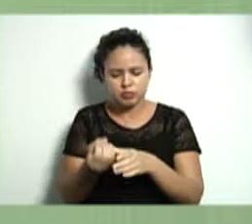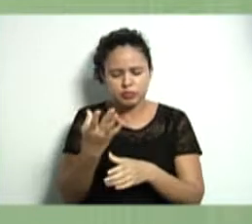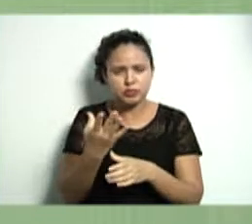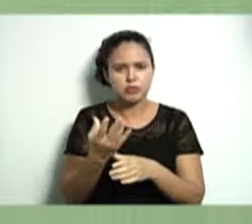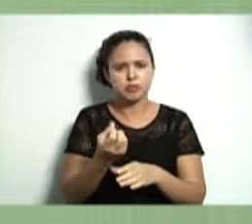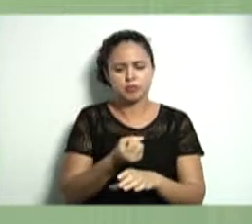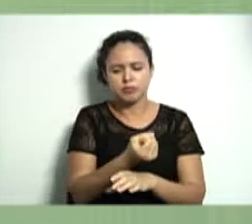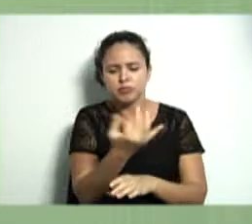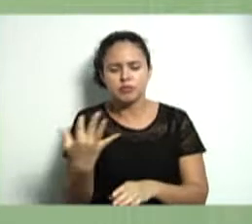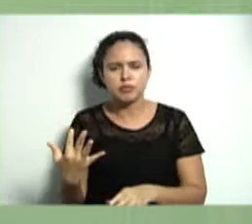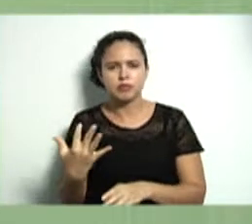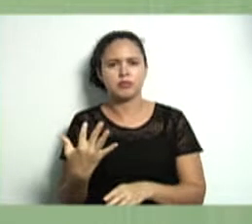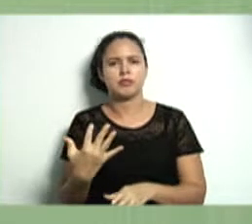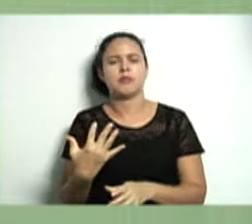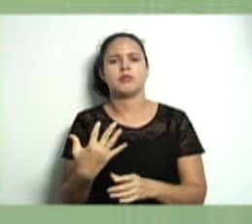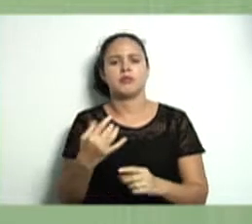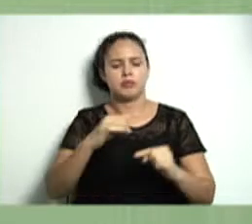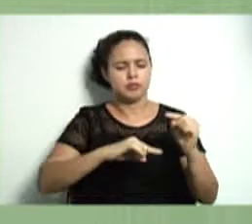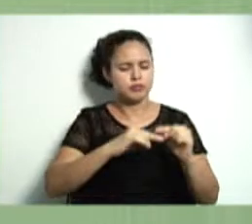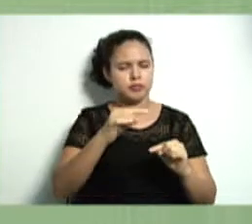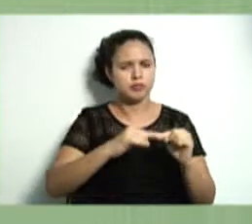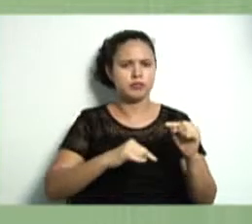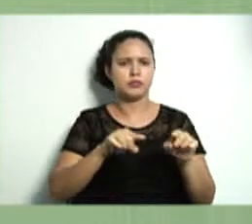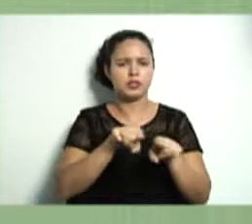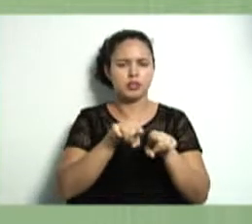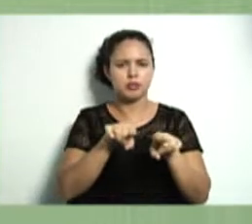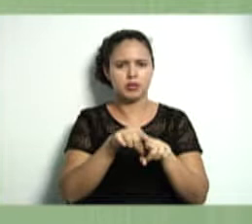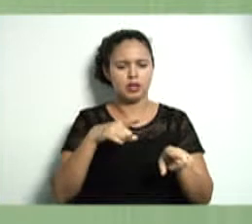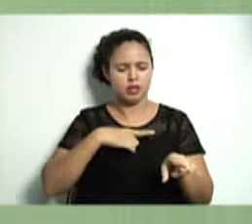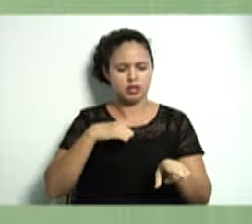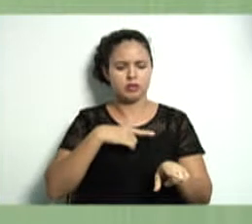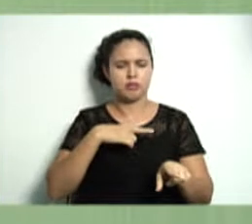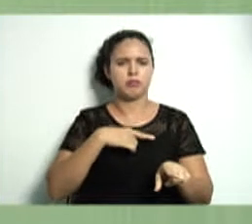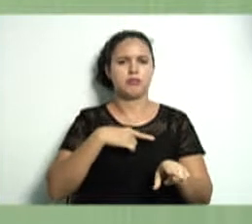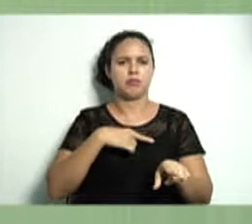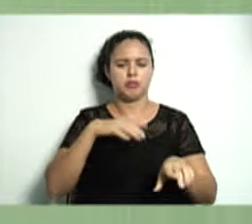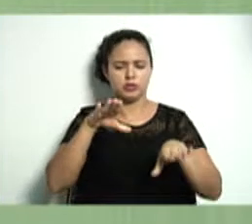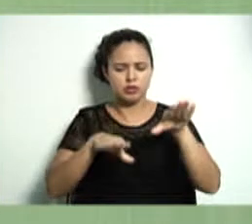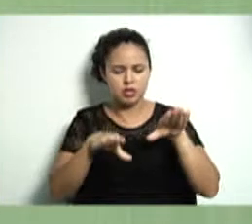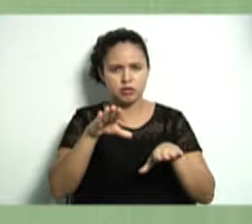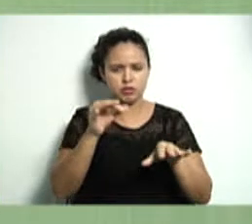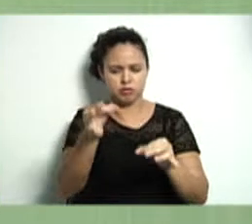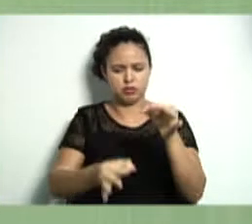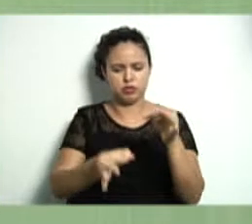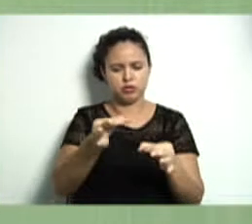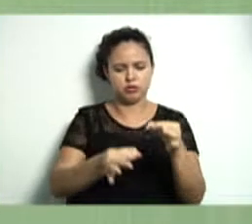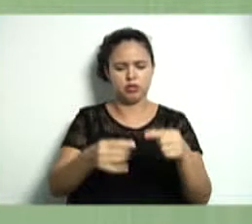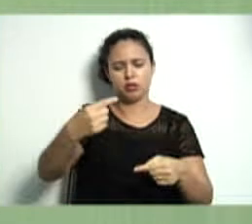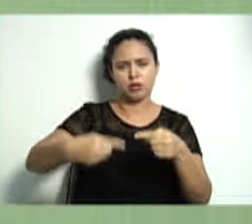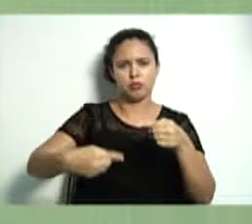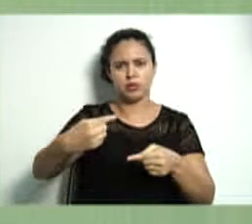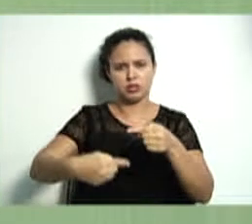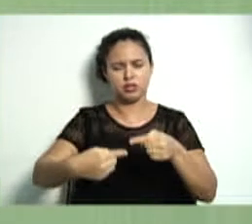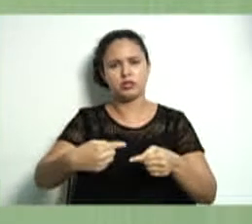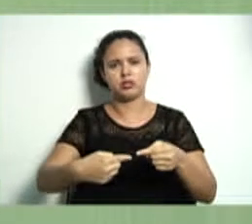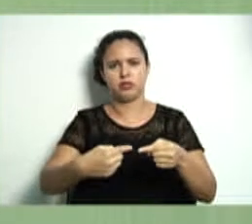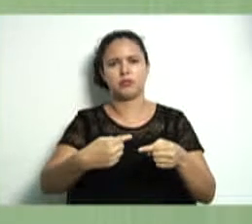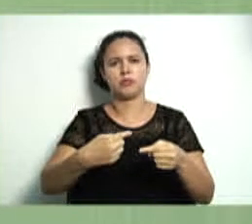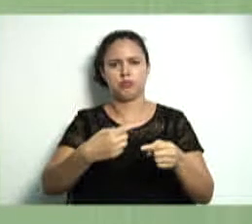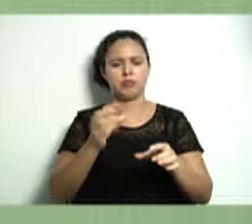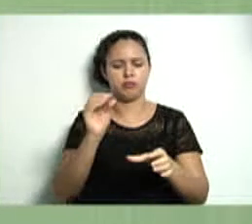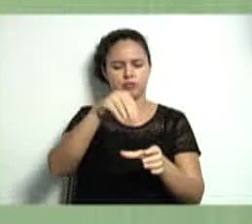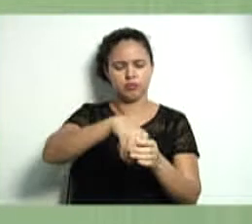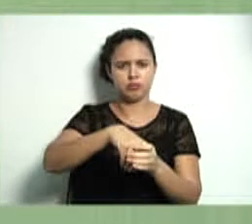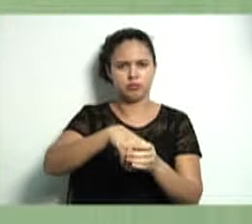seus bens materiais. Ele tem um nível jurídico-político, que é relativa ao estabelecimento